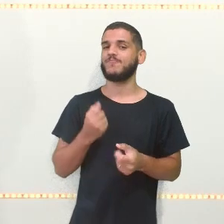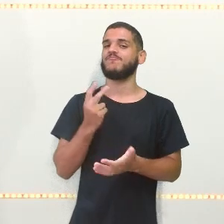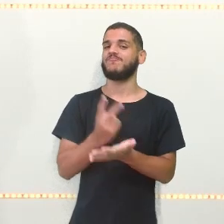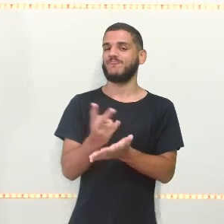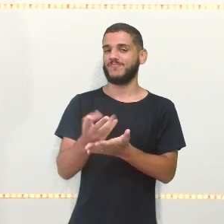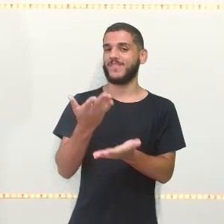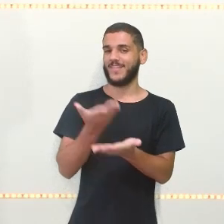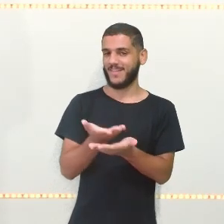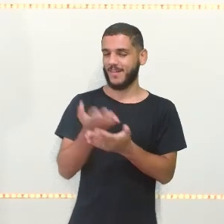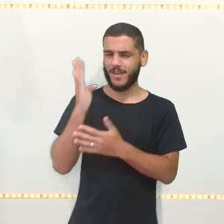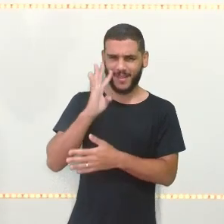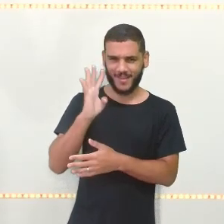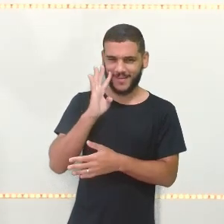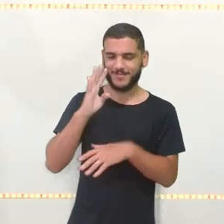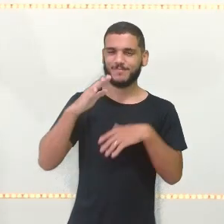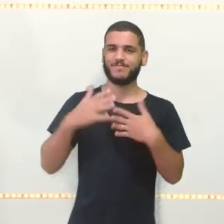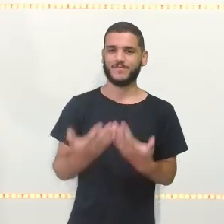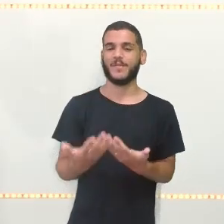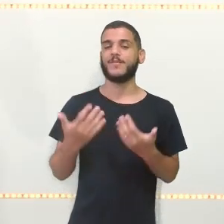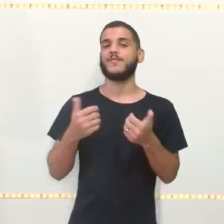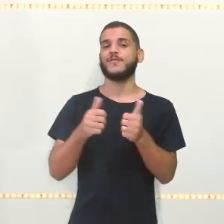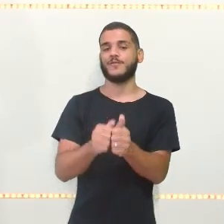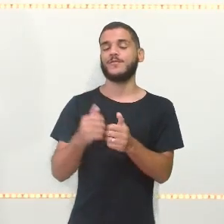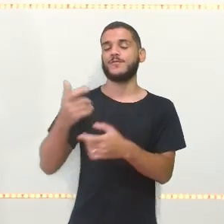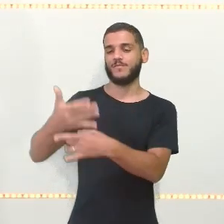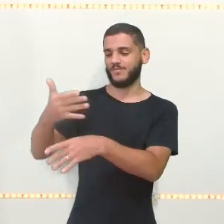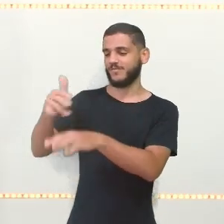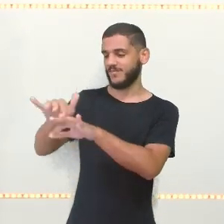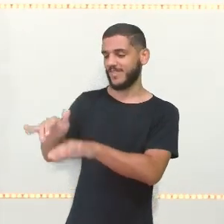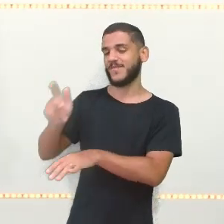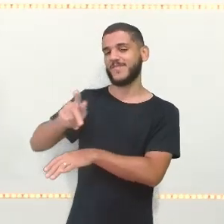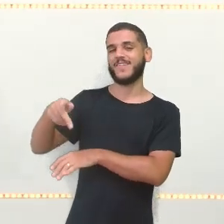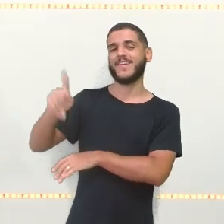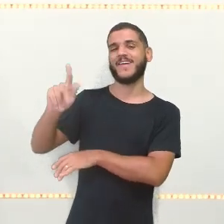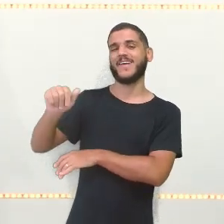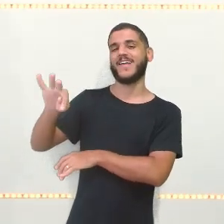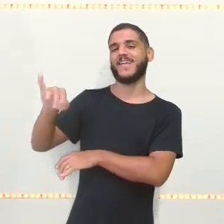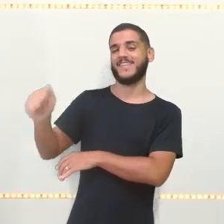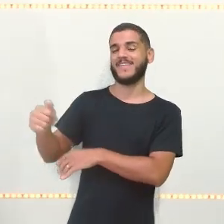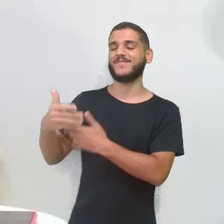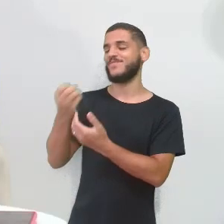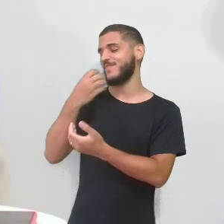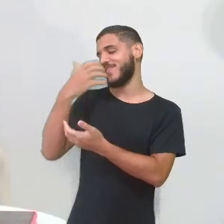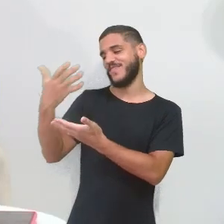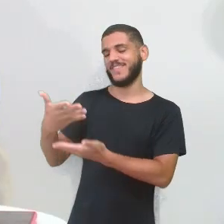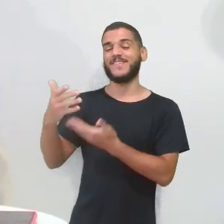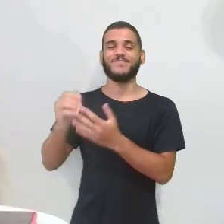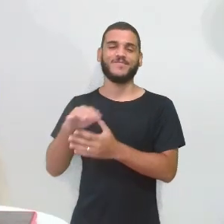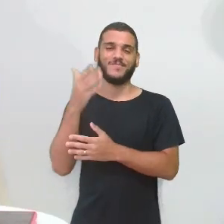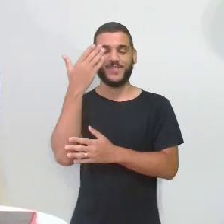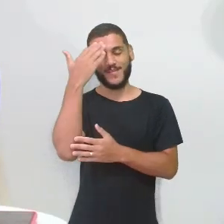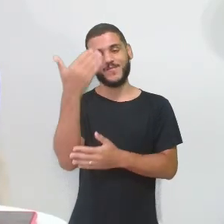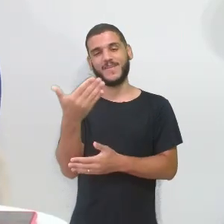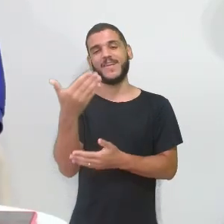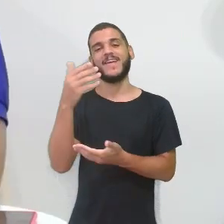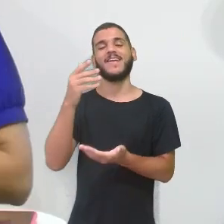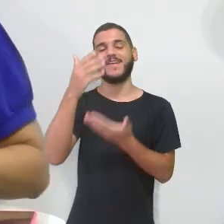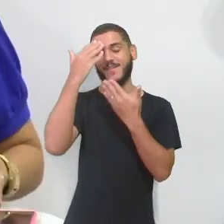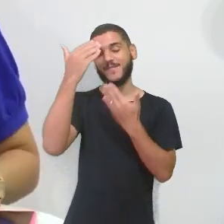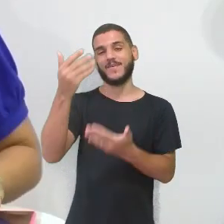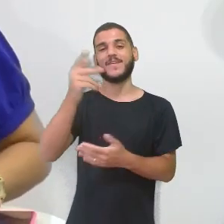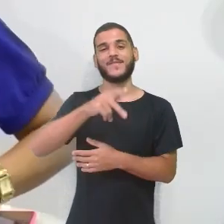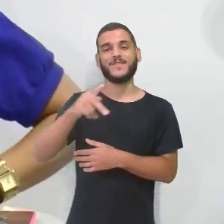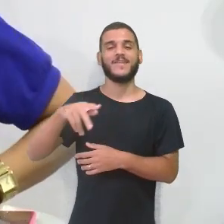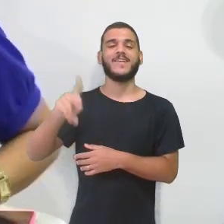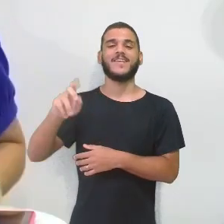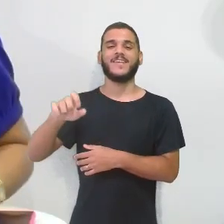essa aula bem legal. E conosco no chat é a professora Kátia. Bem-vinda, professora Kátia. Obrigada, professora Keise.